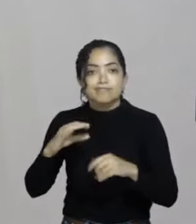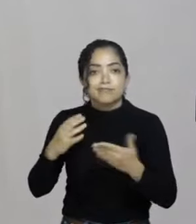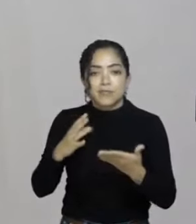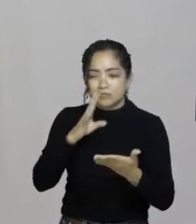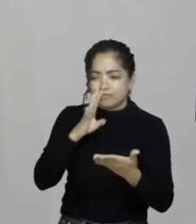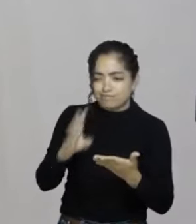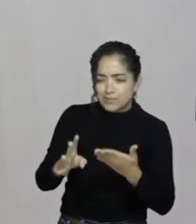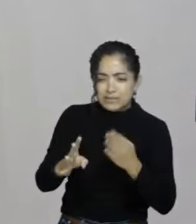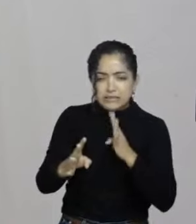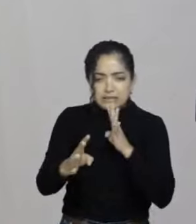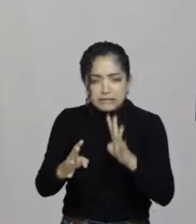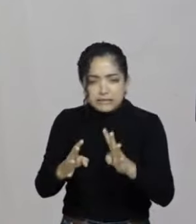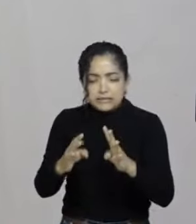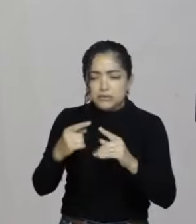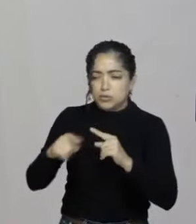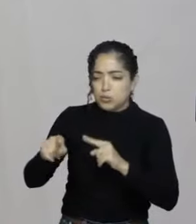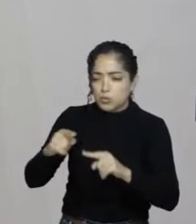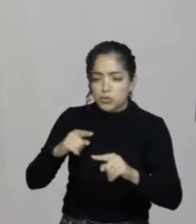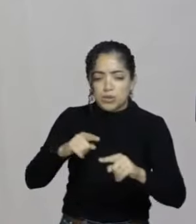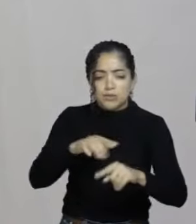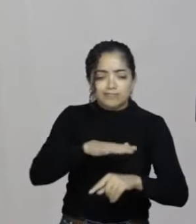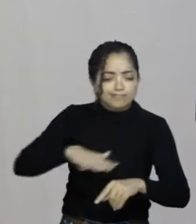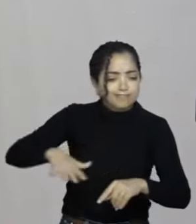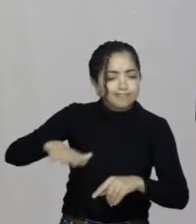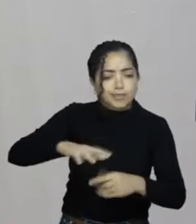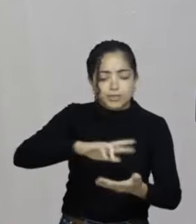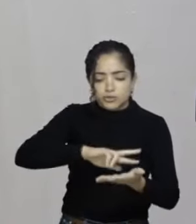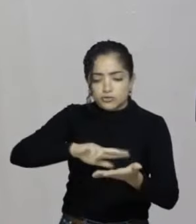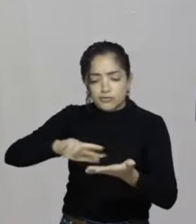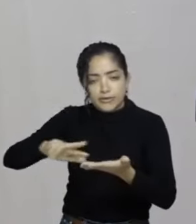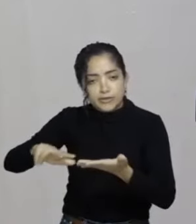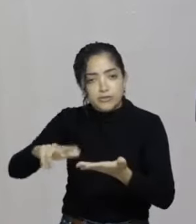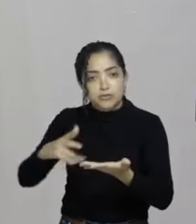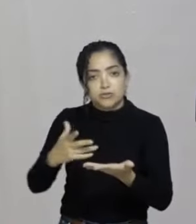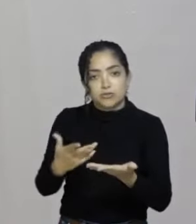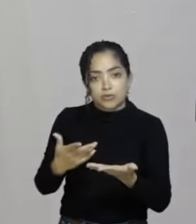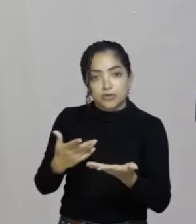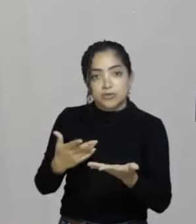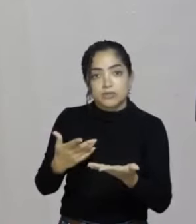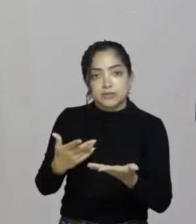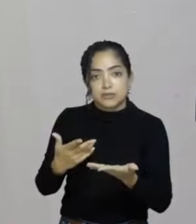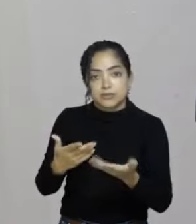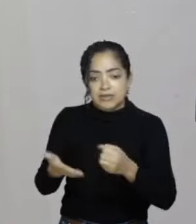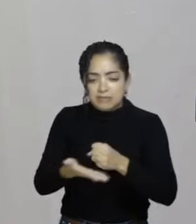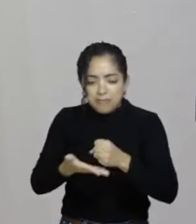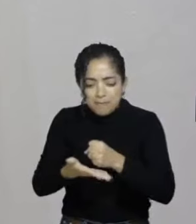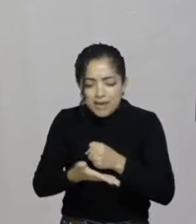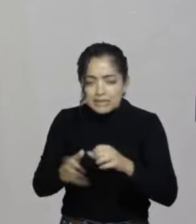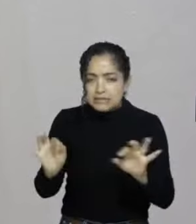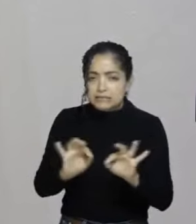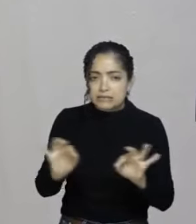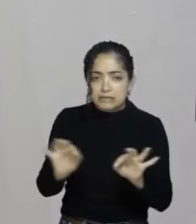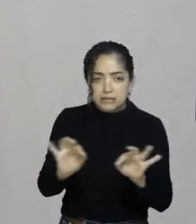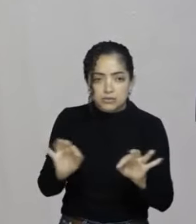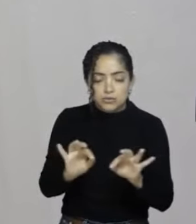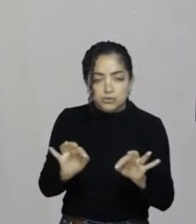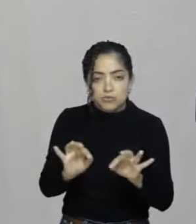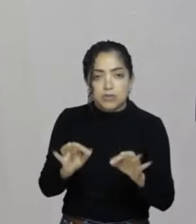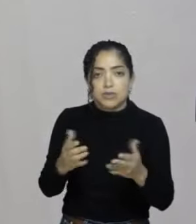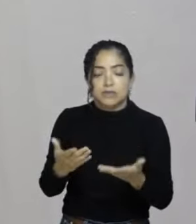críticas de vários setores a maioria absoluta infundada sem nenhum tipo de